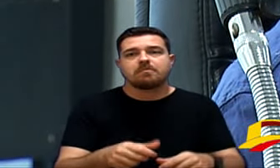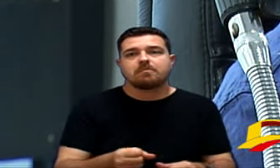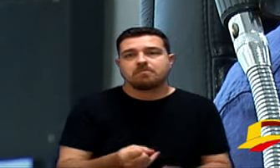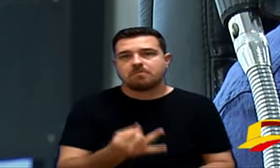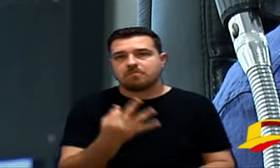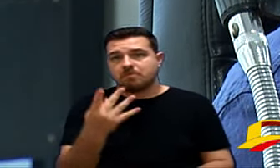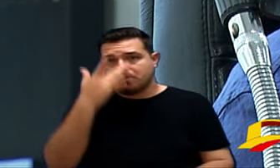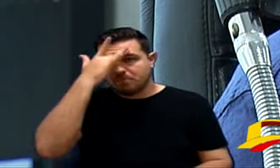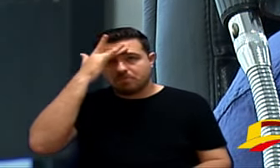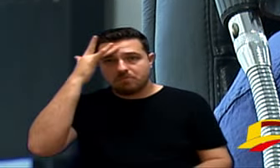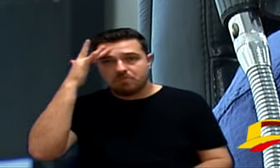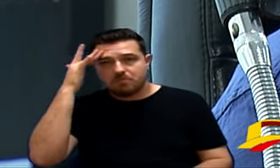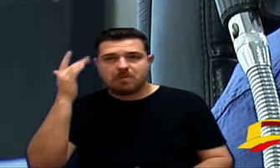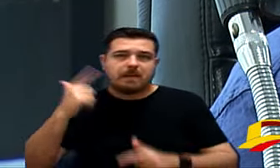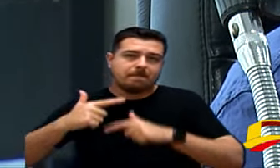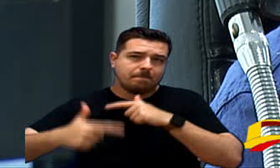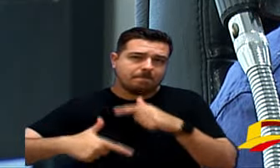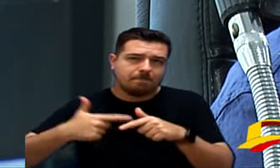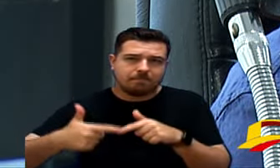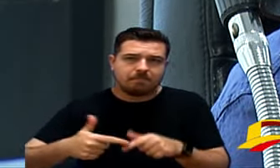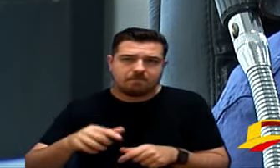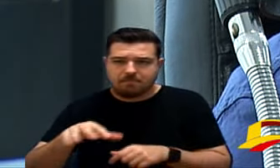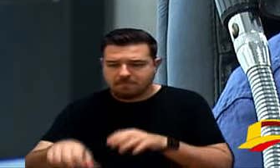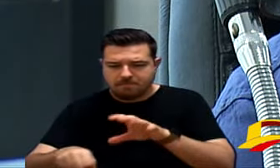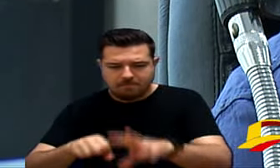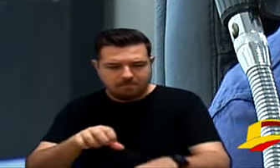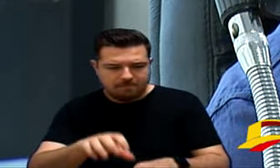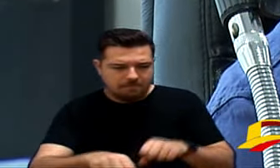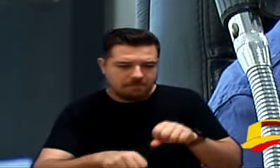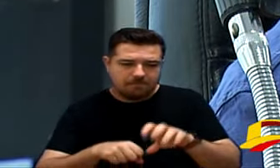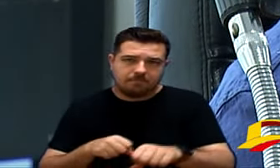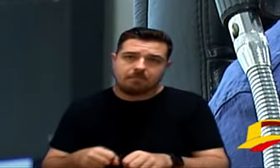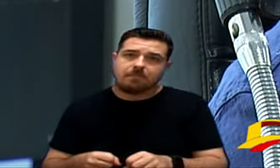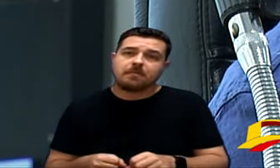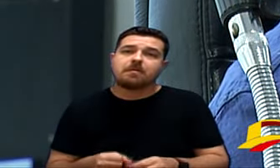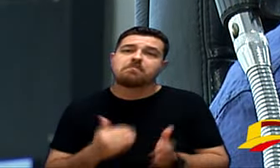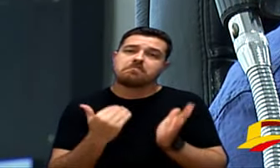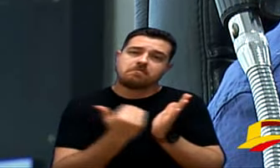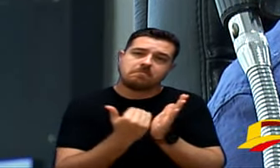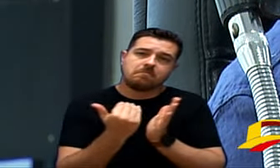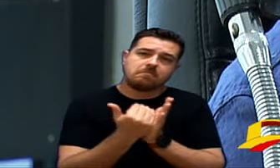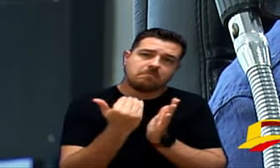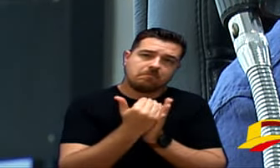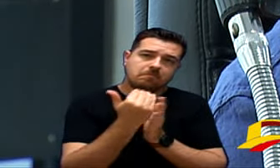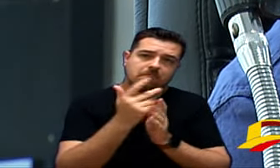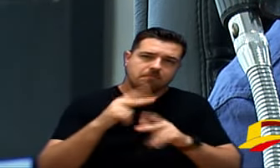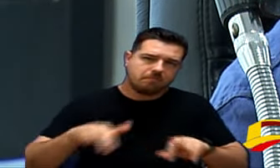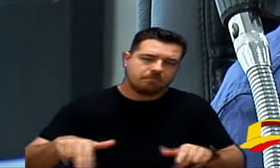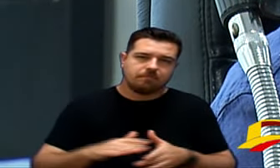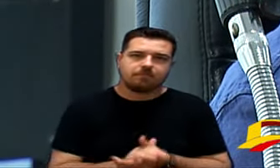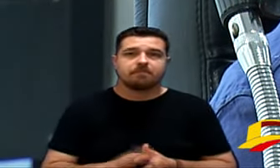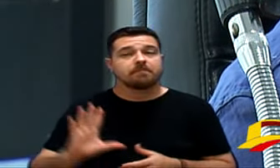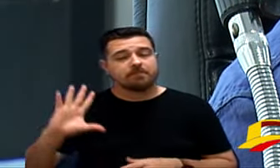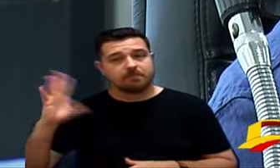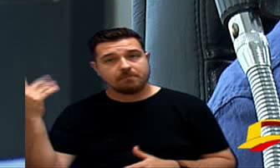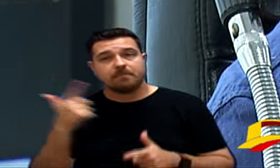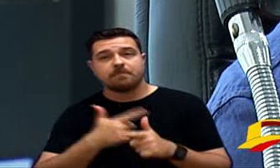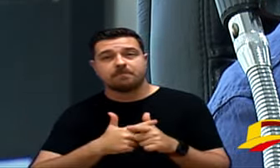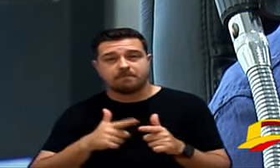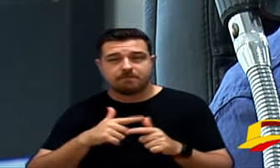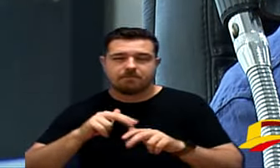de de pessoas que catam esse material na rua só tem aumentado devido a desigualdade e todos os problemas